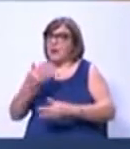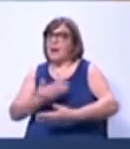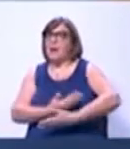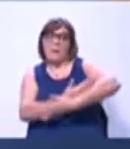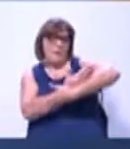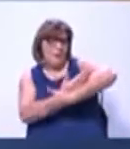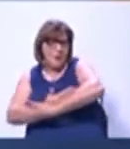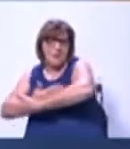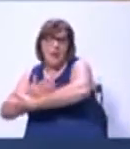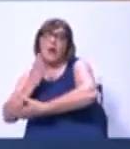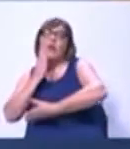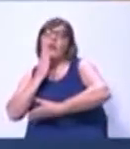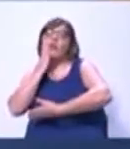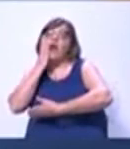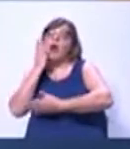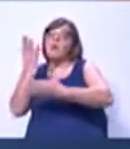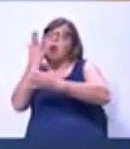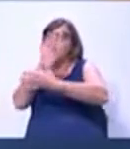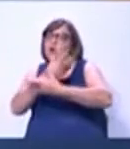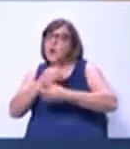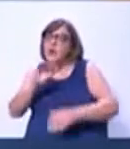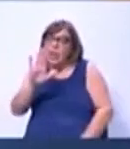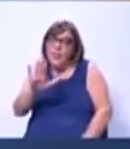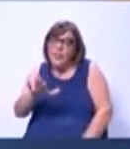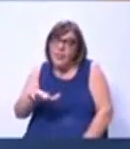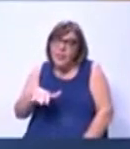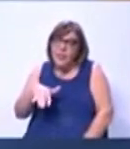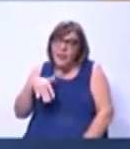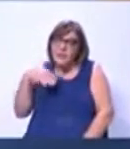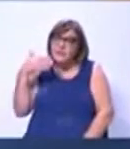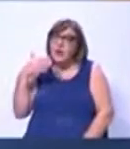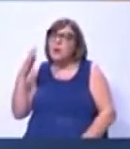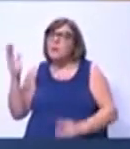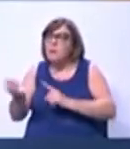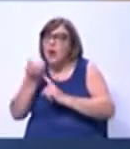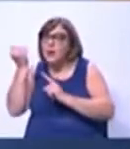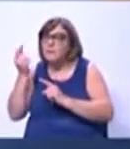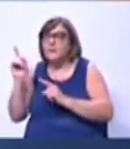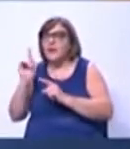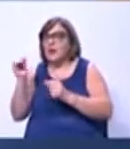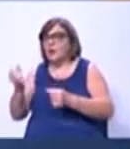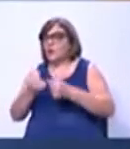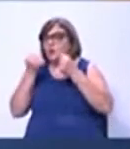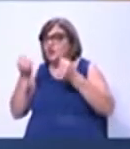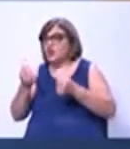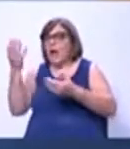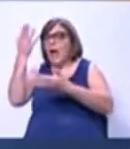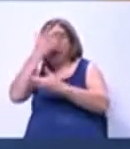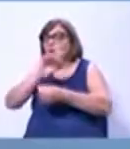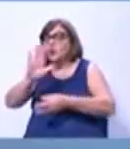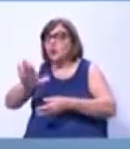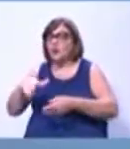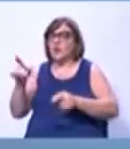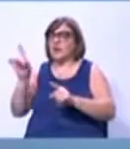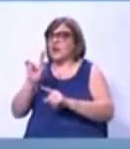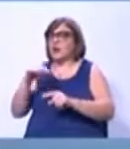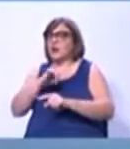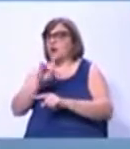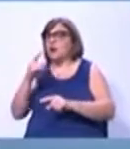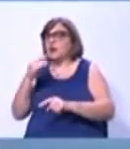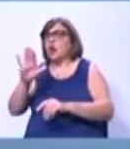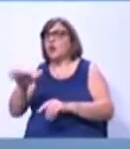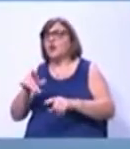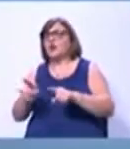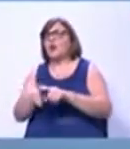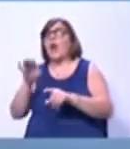bebés conseguem dormir a noite toda. É o primeiro mito que trazemos aqui à conversa. É. Conseguem? Não conseguem dormir a noite toda daquilo que nós assumimos a noite